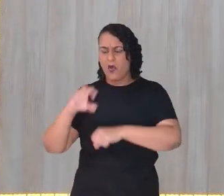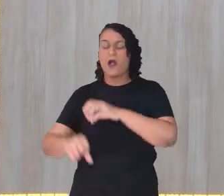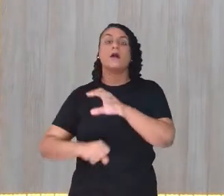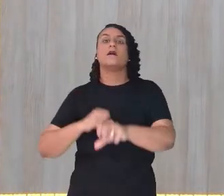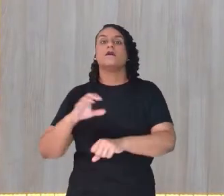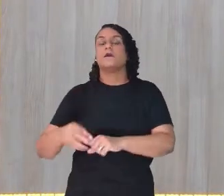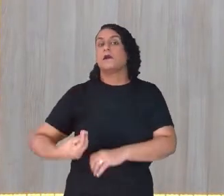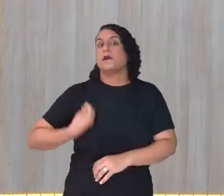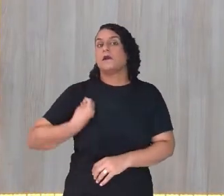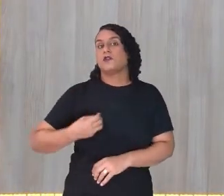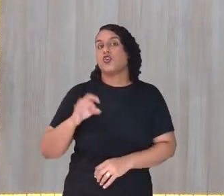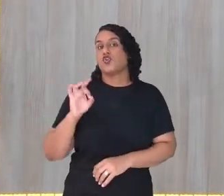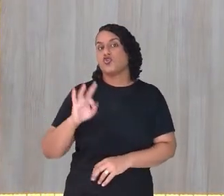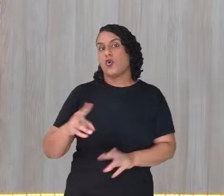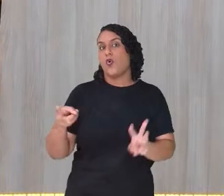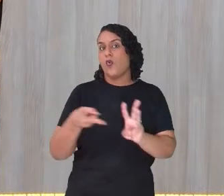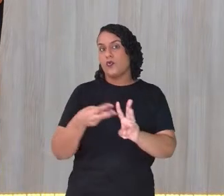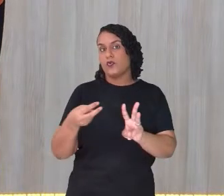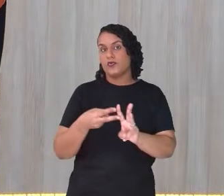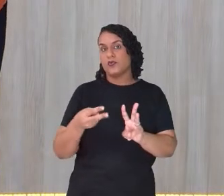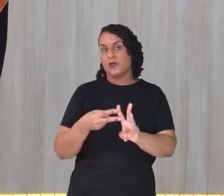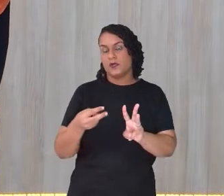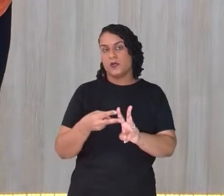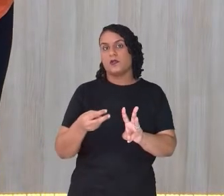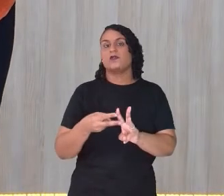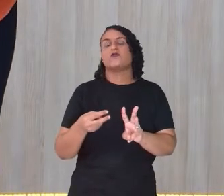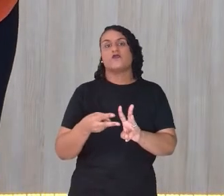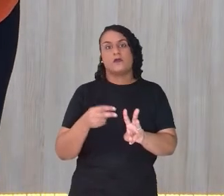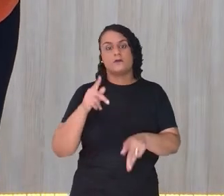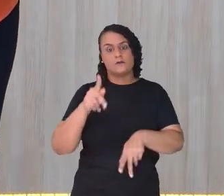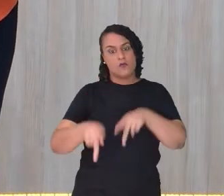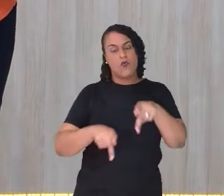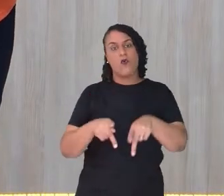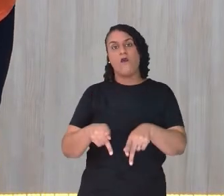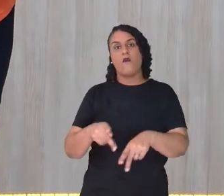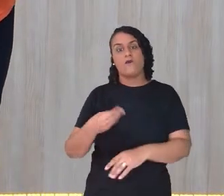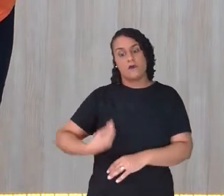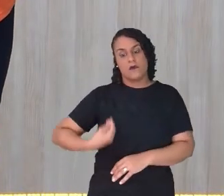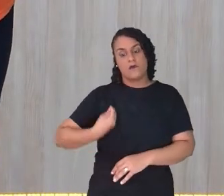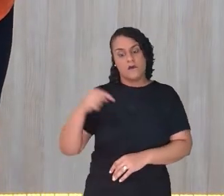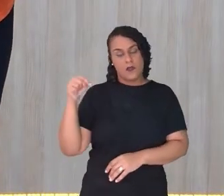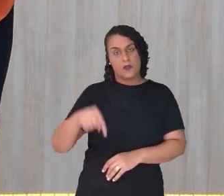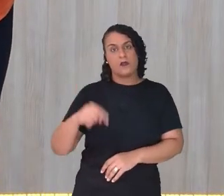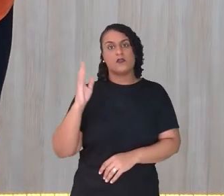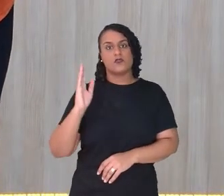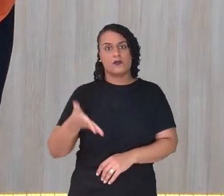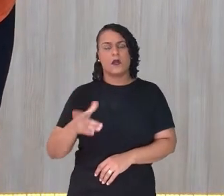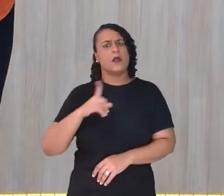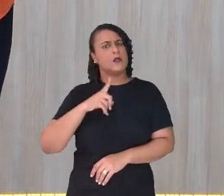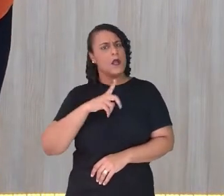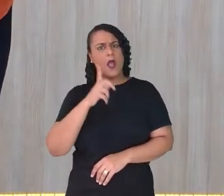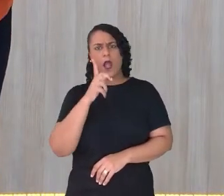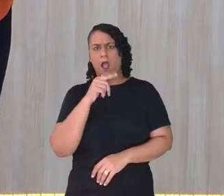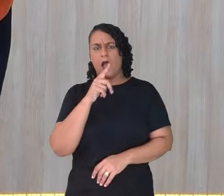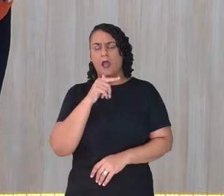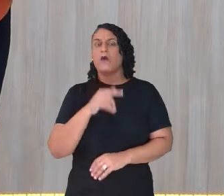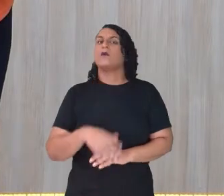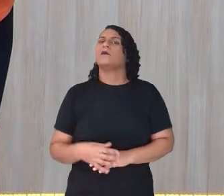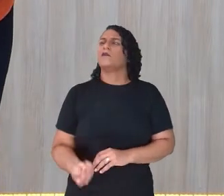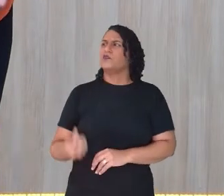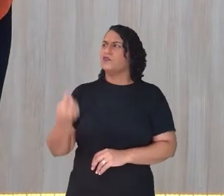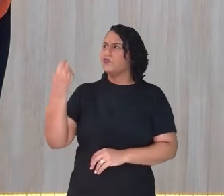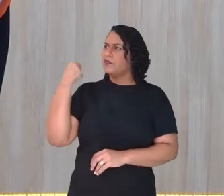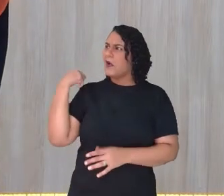existiam apenas os nativos, né? Que a gente está chamando aí de indígenas, então eles tinham lá a água. Então, desde essa época,